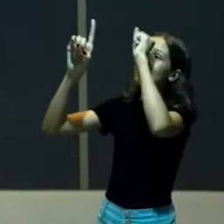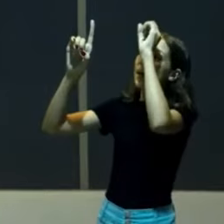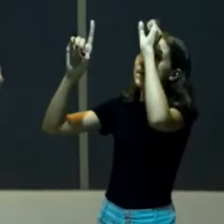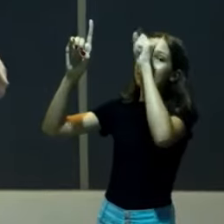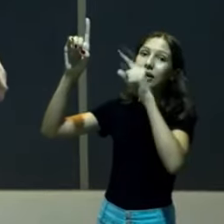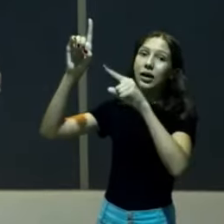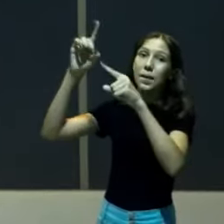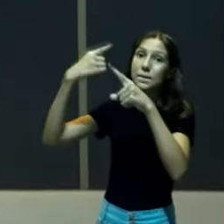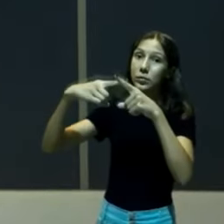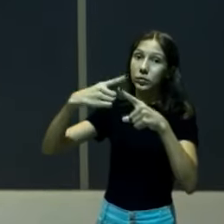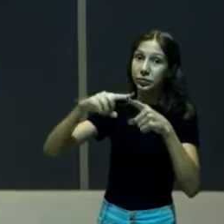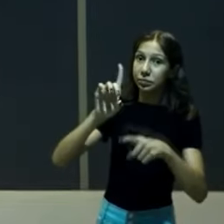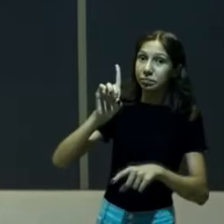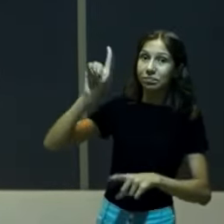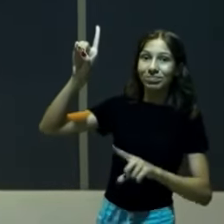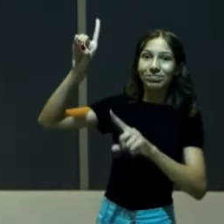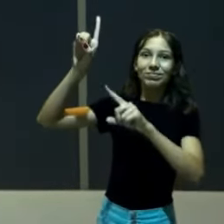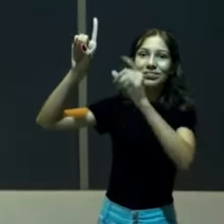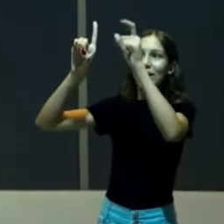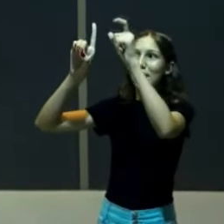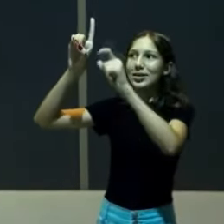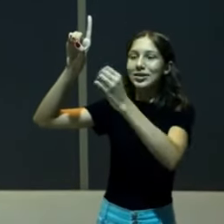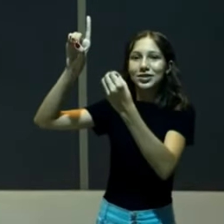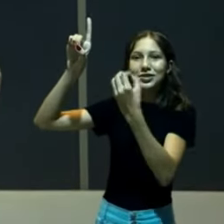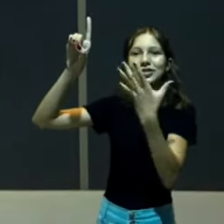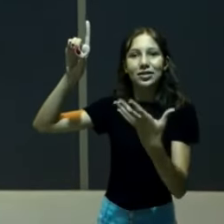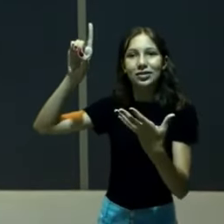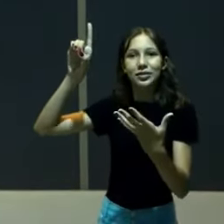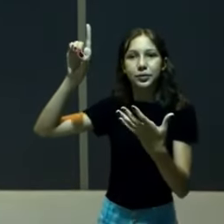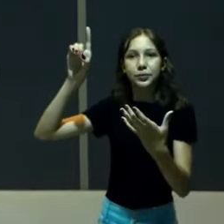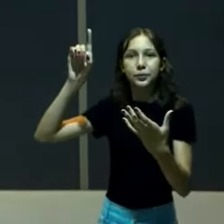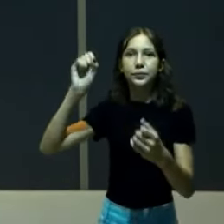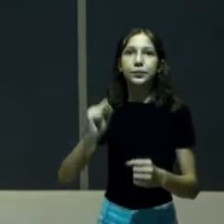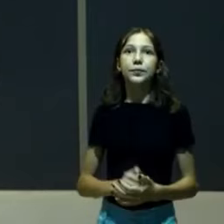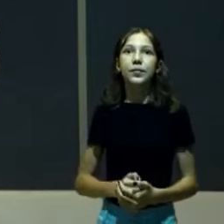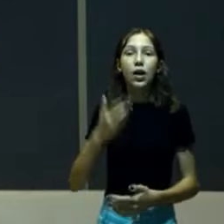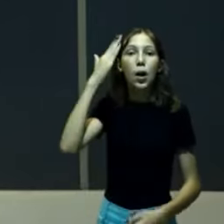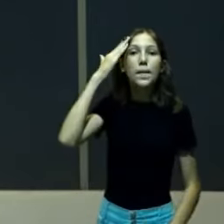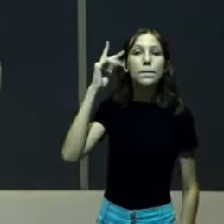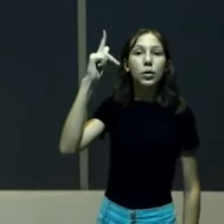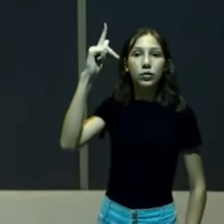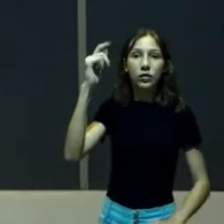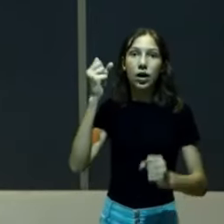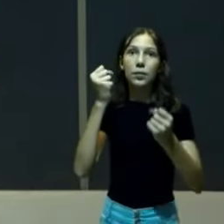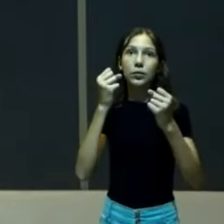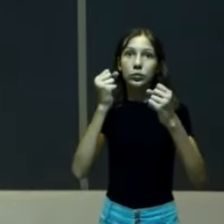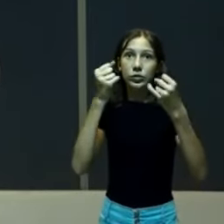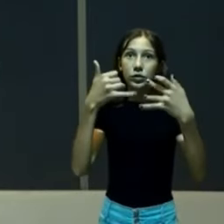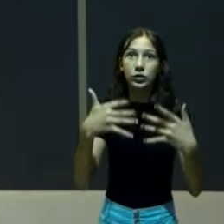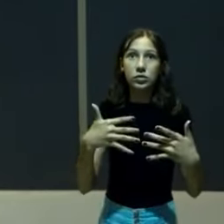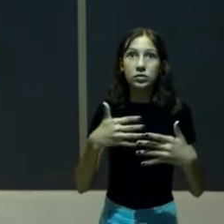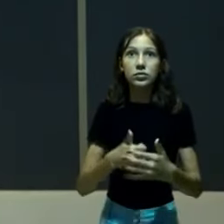E a Bíblia diz, o sábio escrevendo em Provérbios, capítulo número 11, versículo 25, não precisa